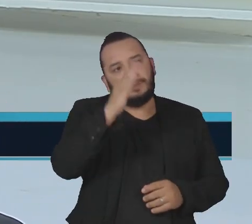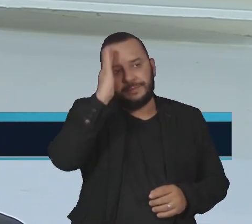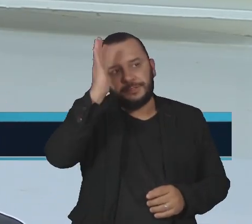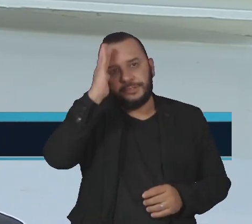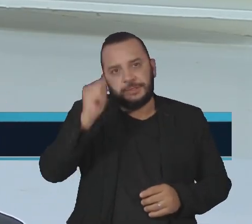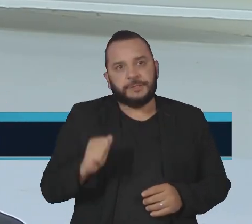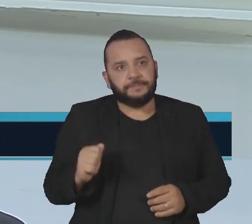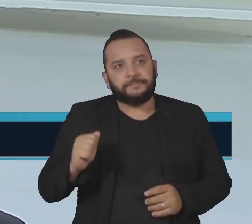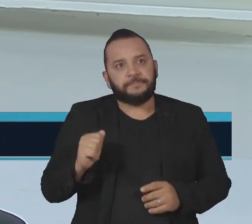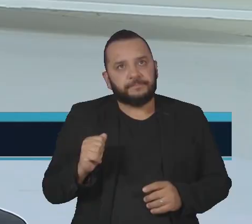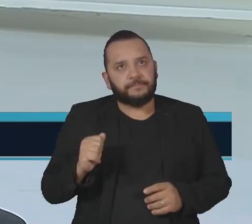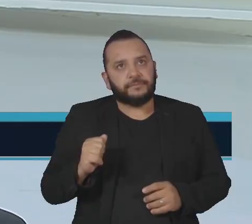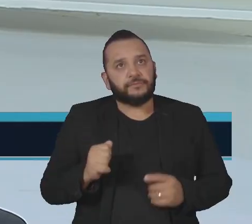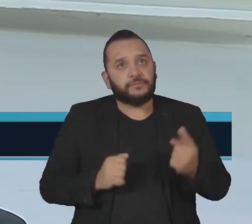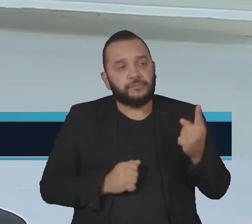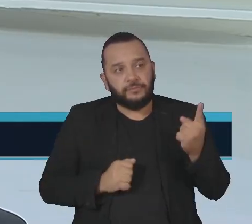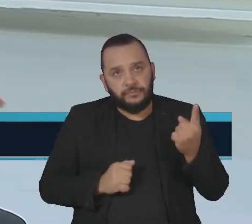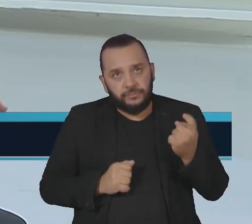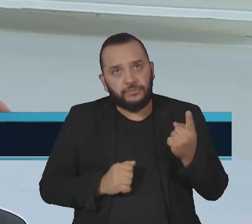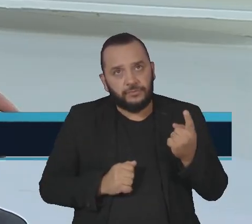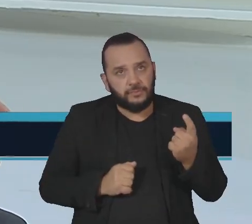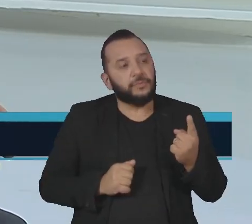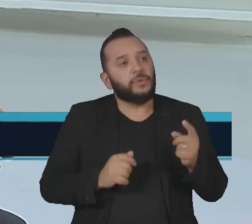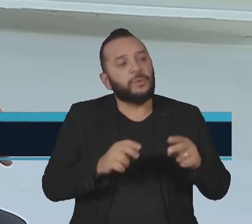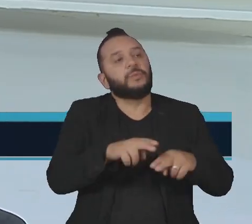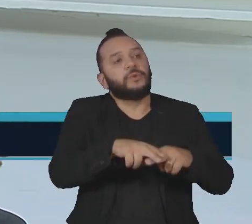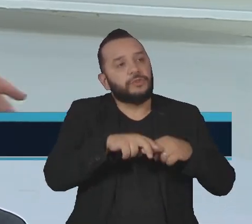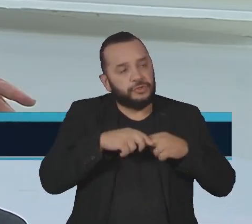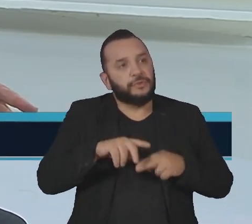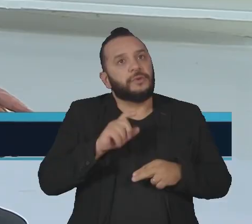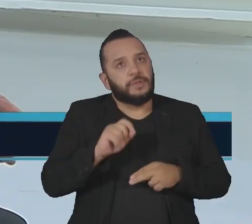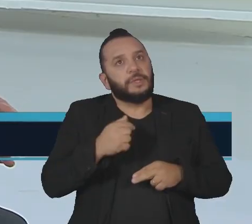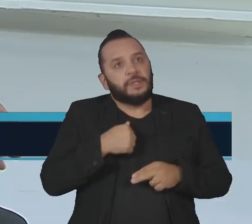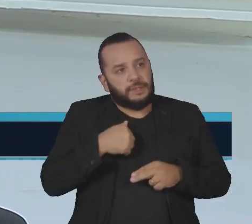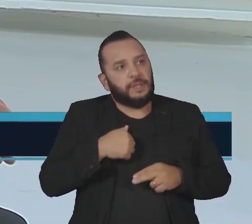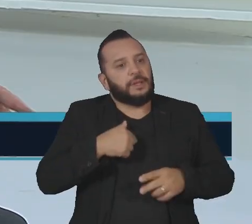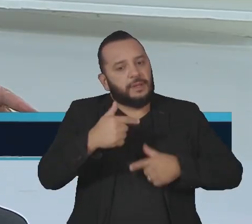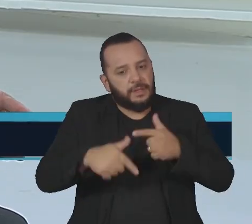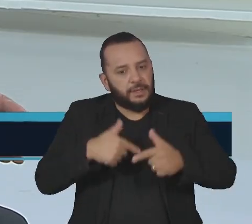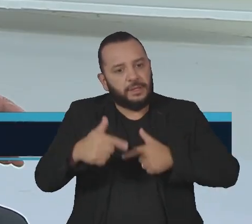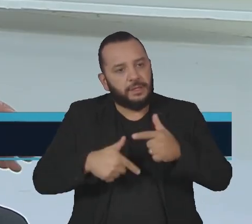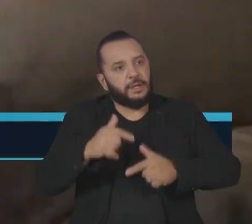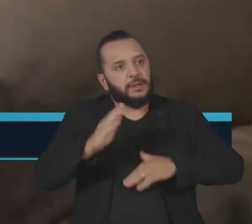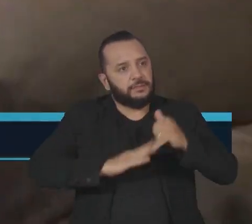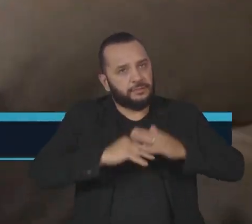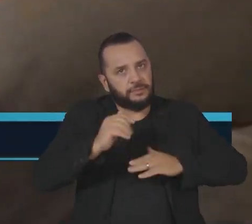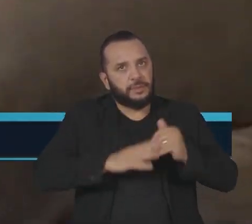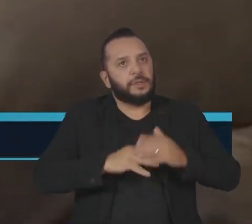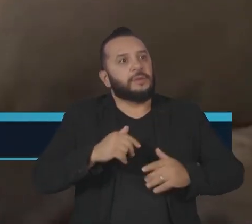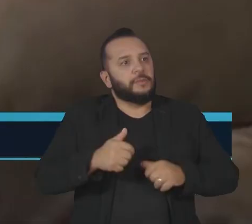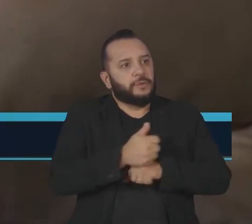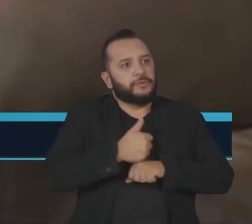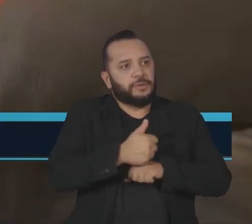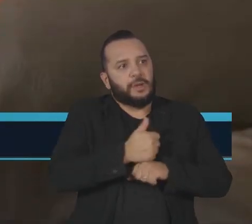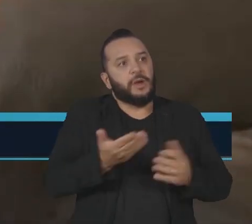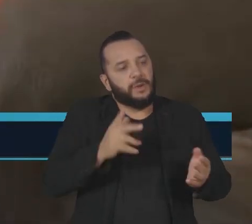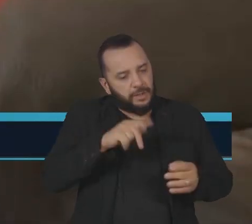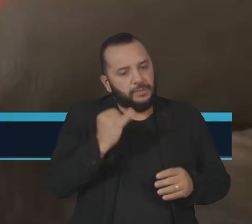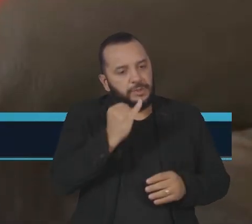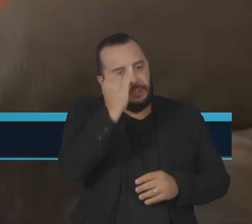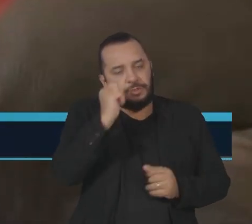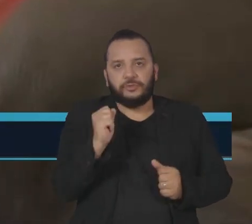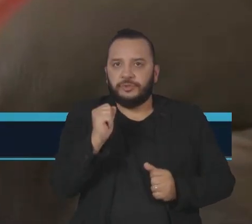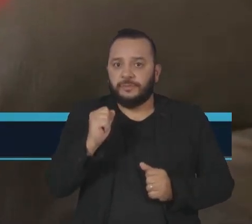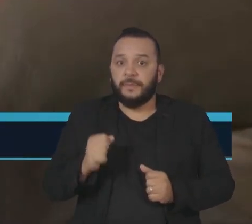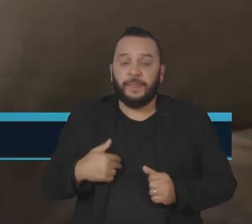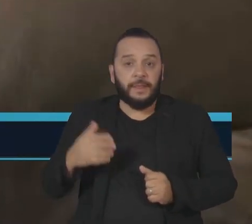verdade, o único fator produtivo é a mão de obra, quando está empregada. Na última entrevista ao Jornal